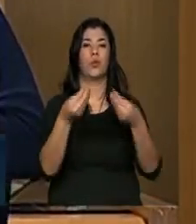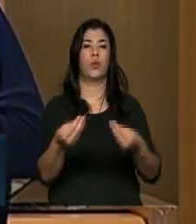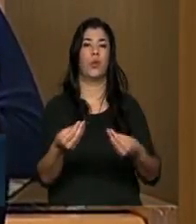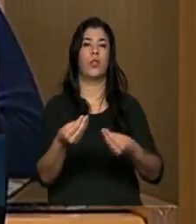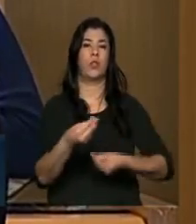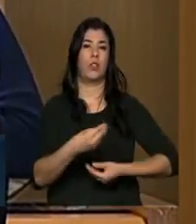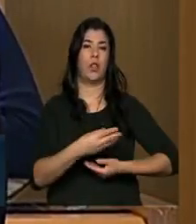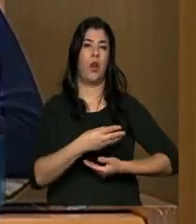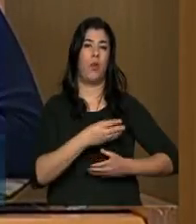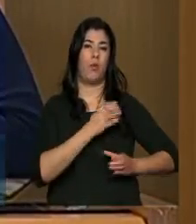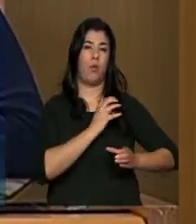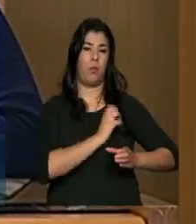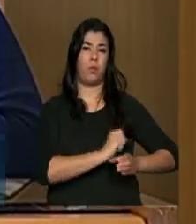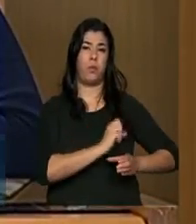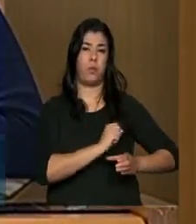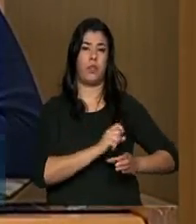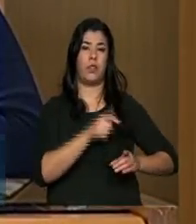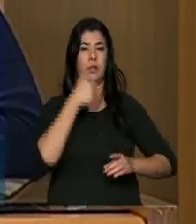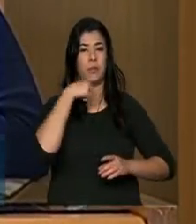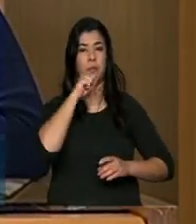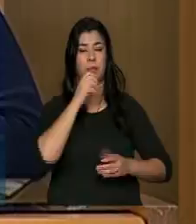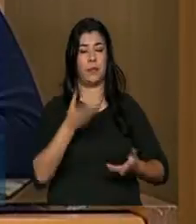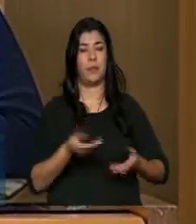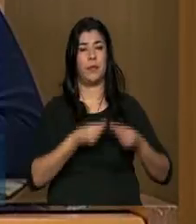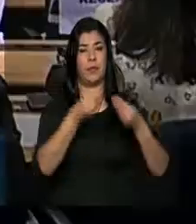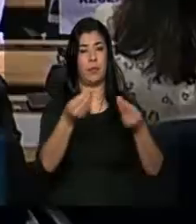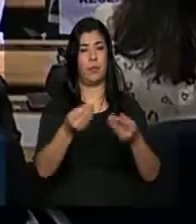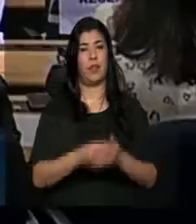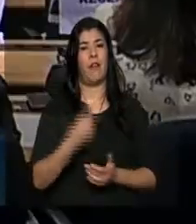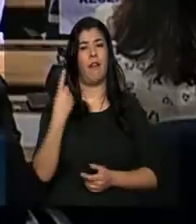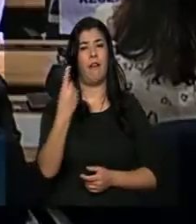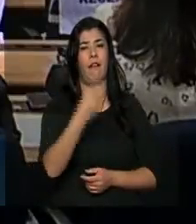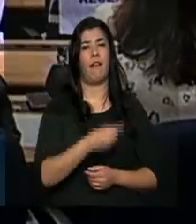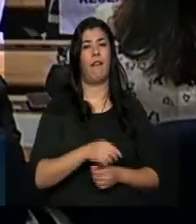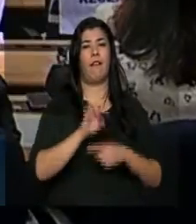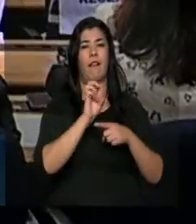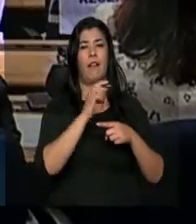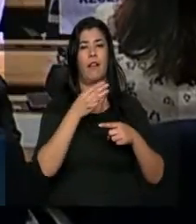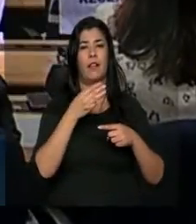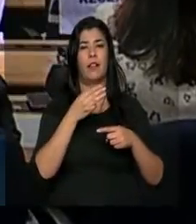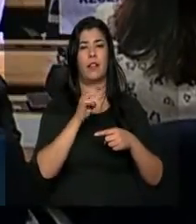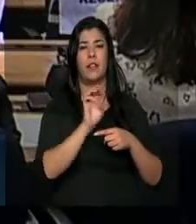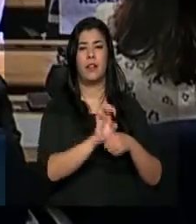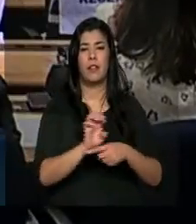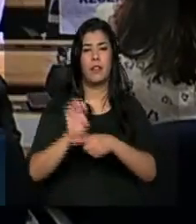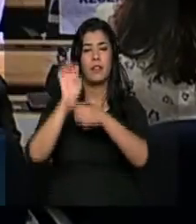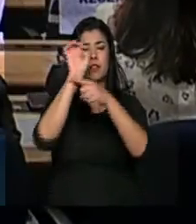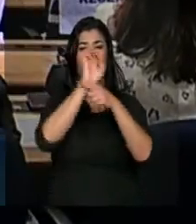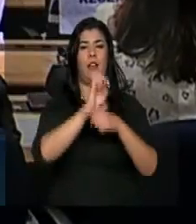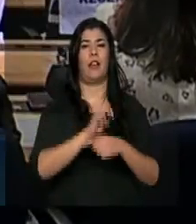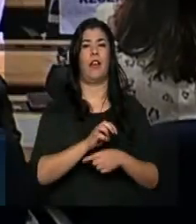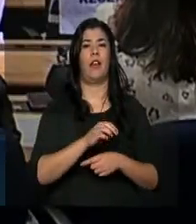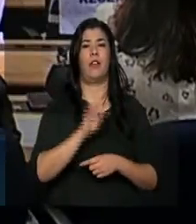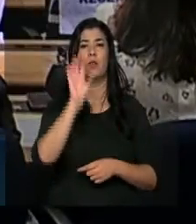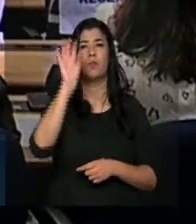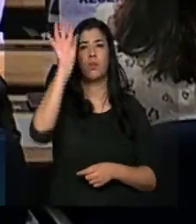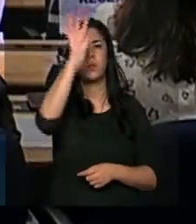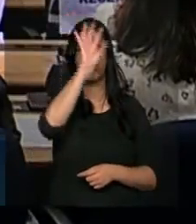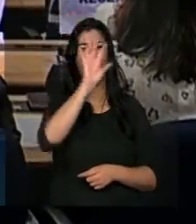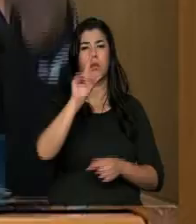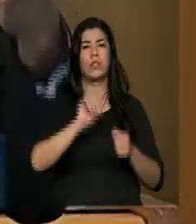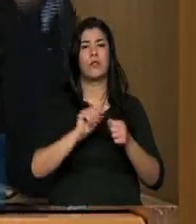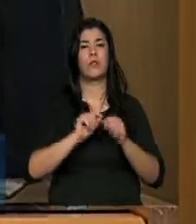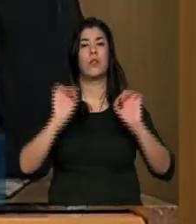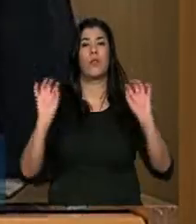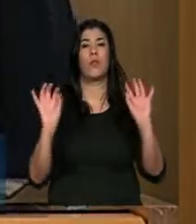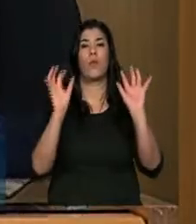ministra Ana Paula Sotter, a cada estado brasileiro, a cada município brasileiro que desde ontem estão fazendo comemorações, estão